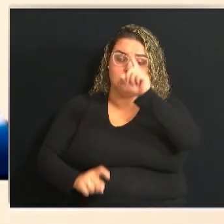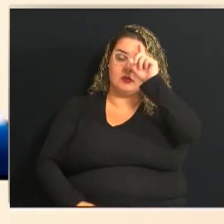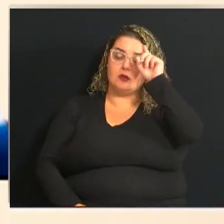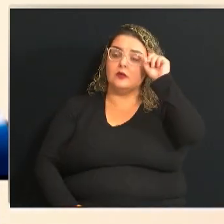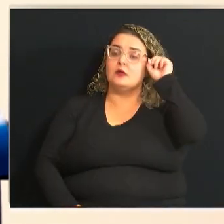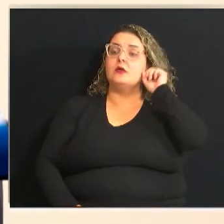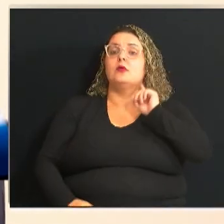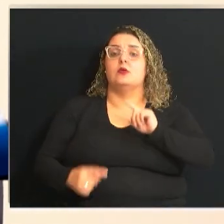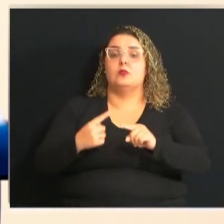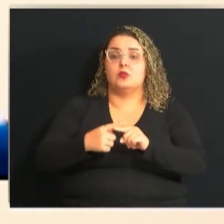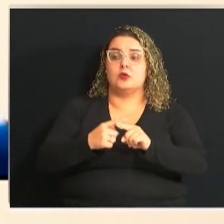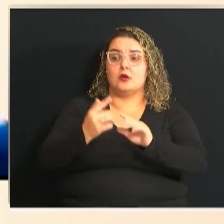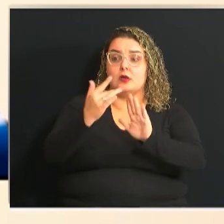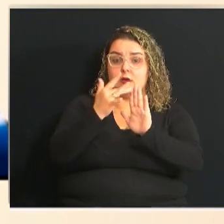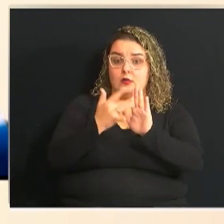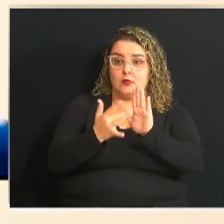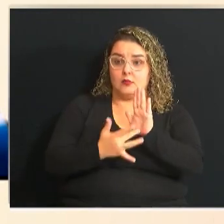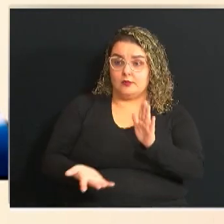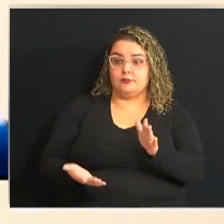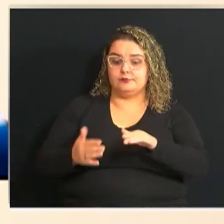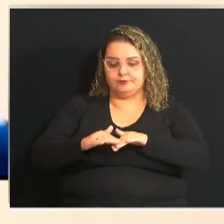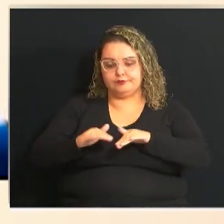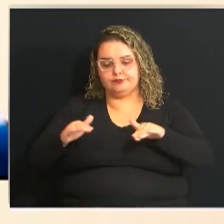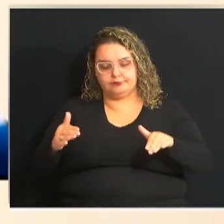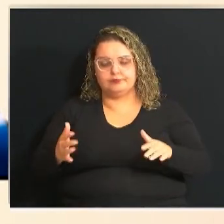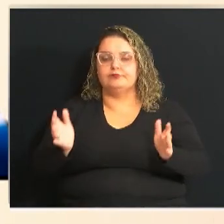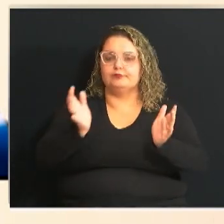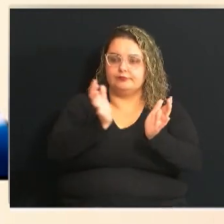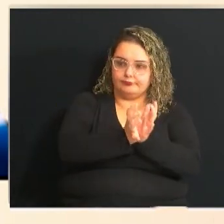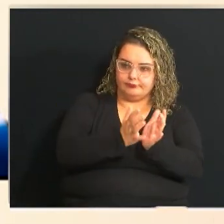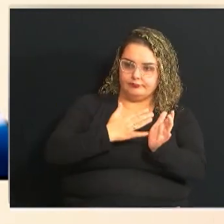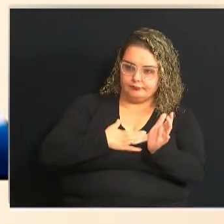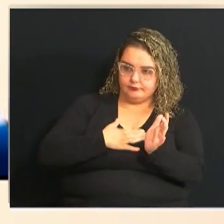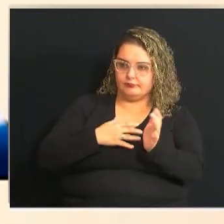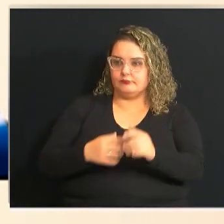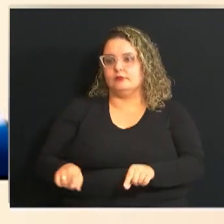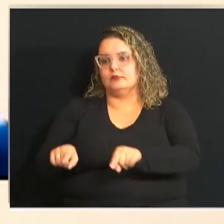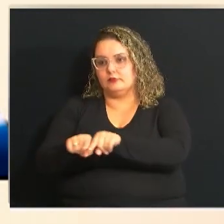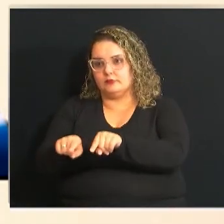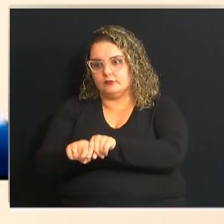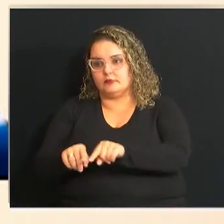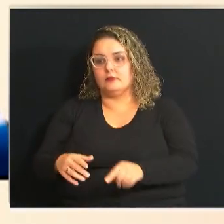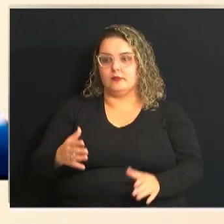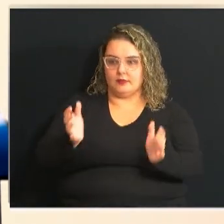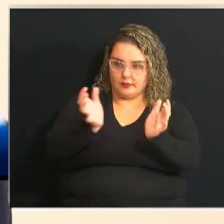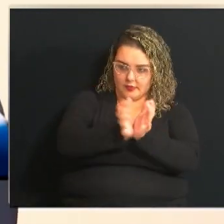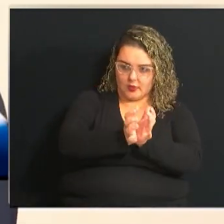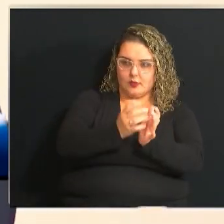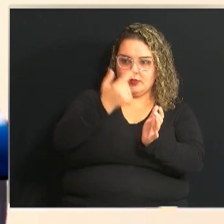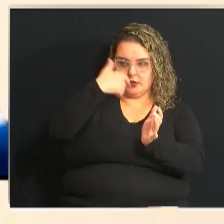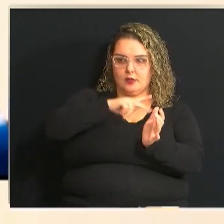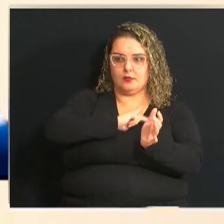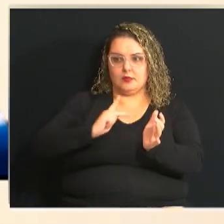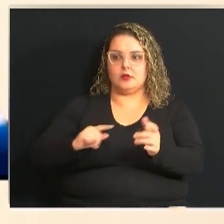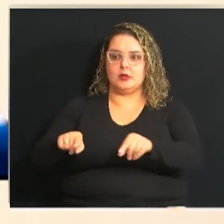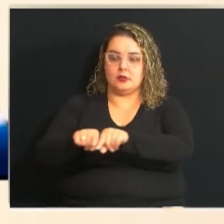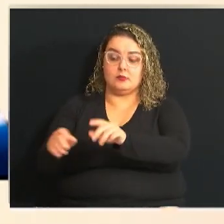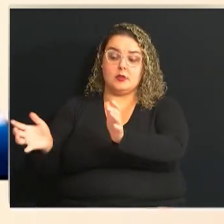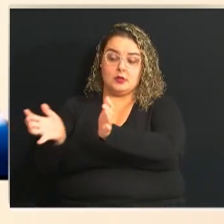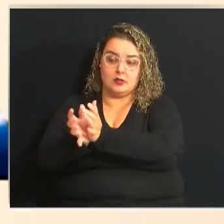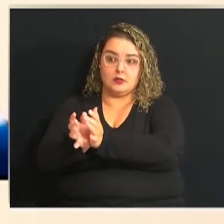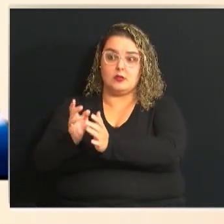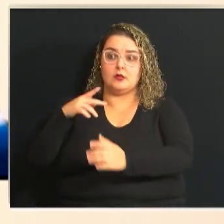para. Ontem, a Comissão de Defesa dos Direitos da Criança, do Adolescente e da Juventude e a Comissão de Defesa dos Direitos